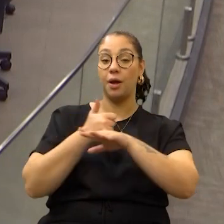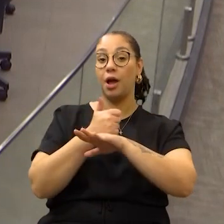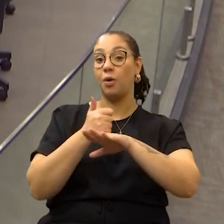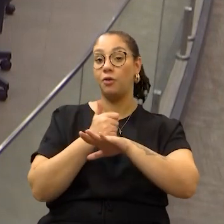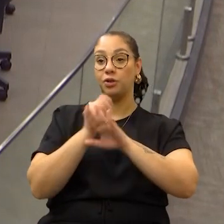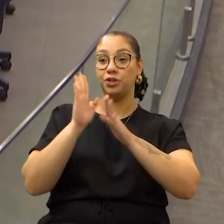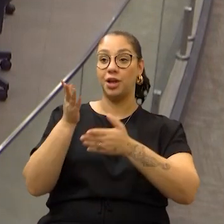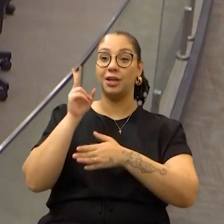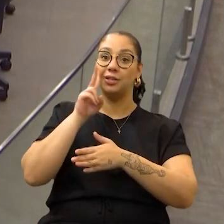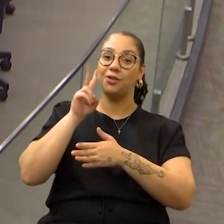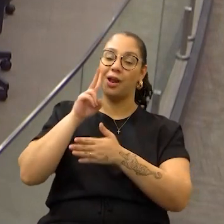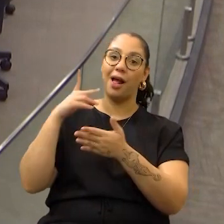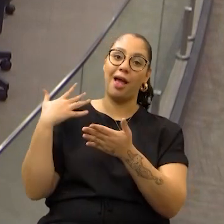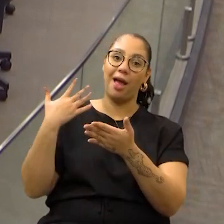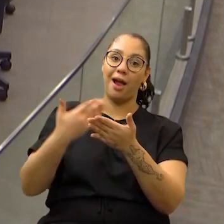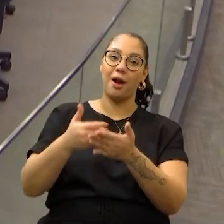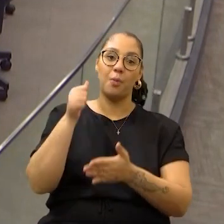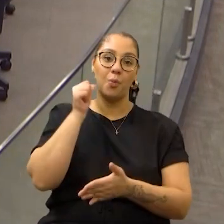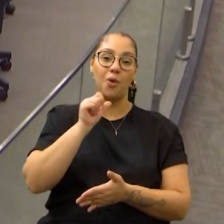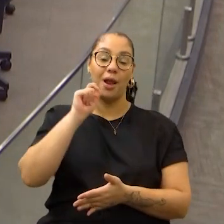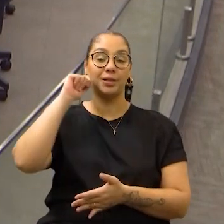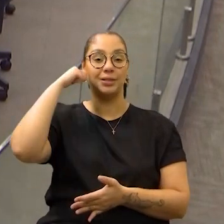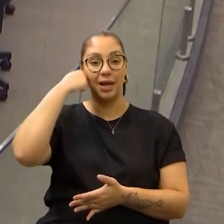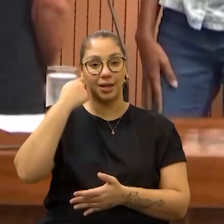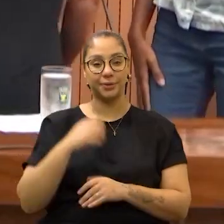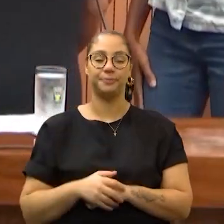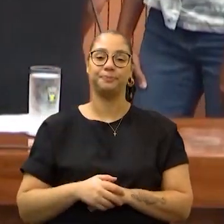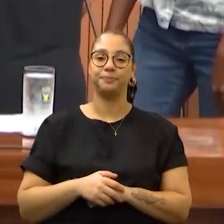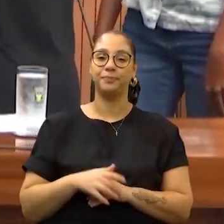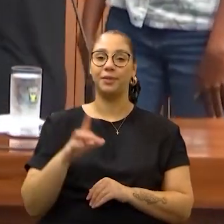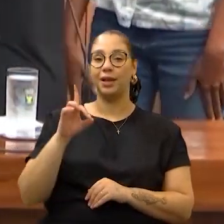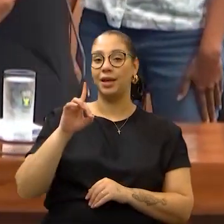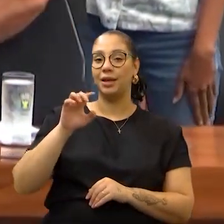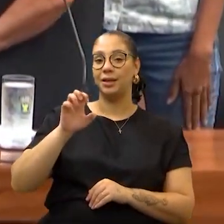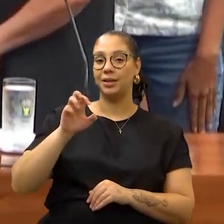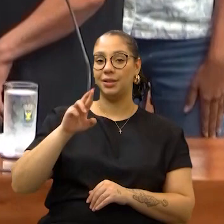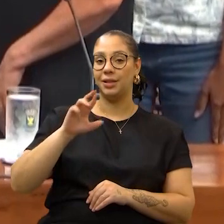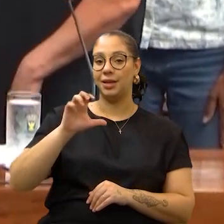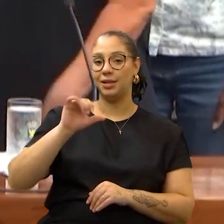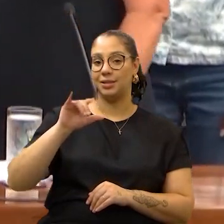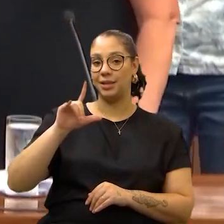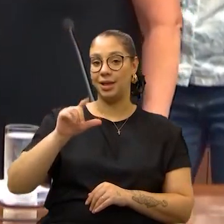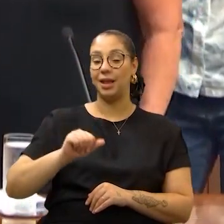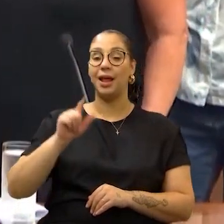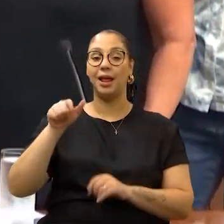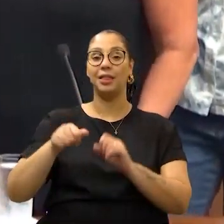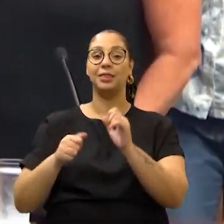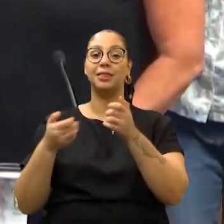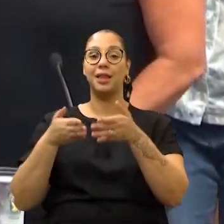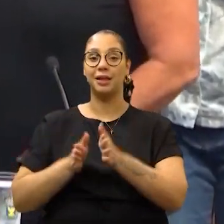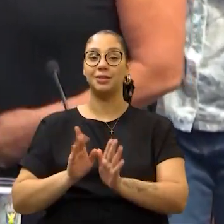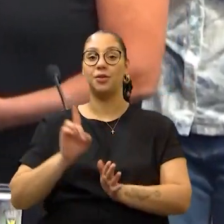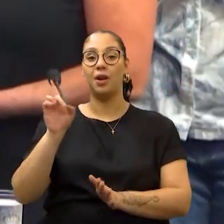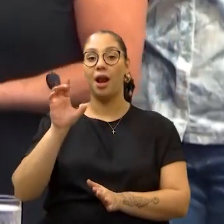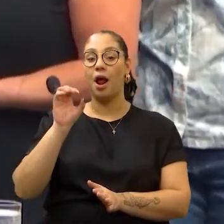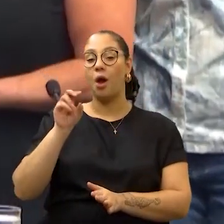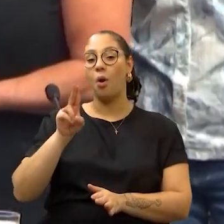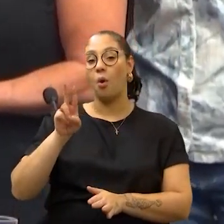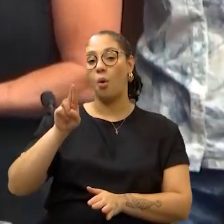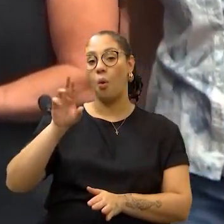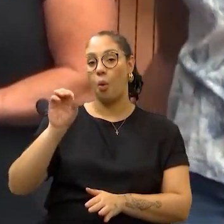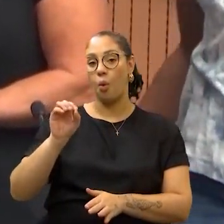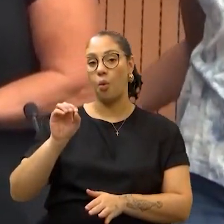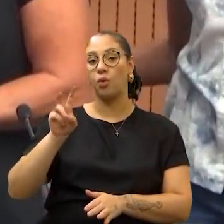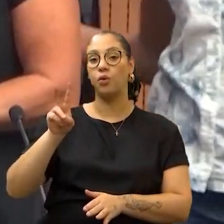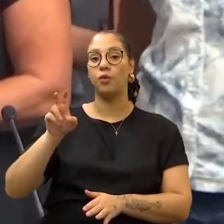profissão exercida historicamente por mulheres negras. Dercília Pereira Nunes é natural de Ouro Verde, em Minas Gerais, e